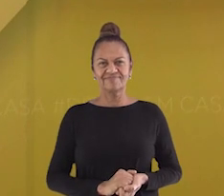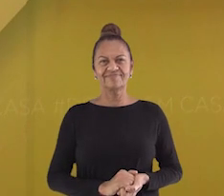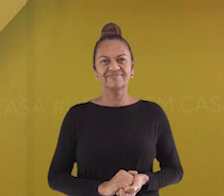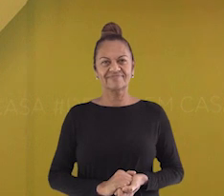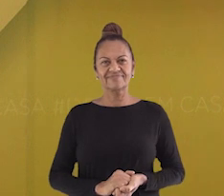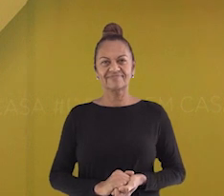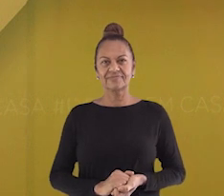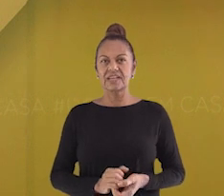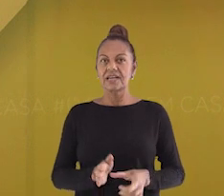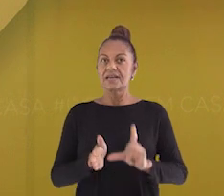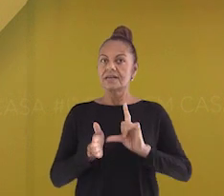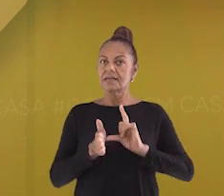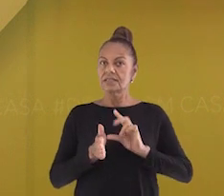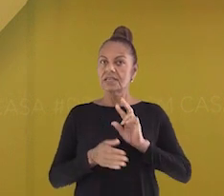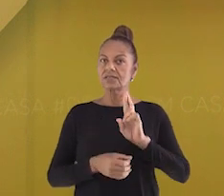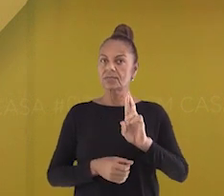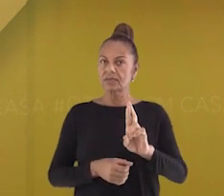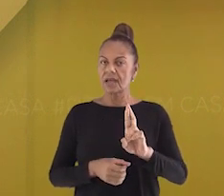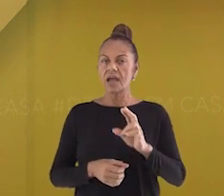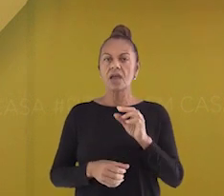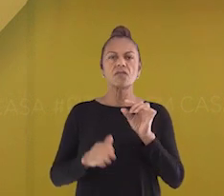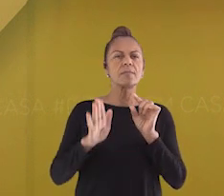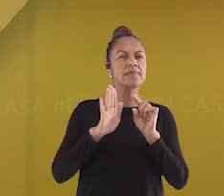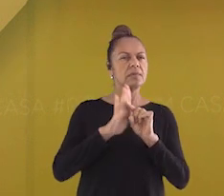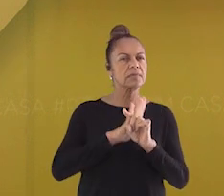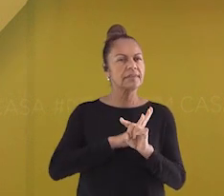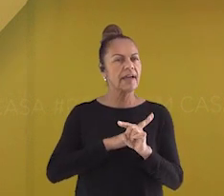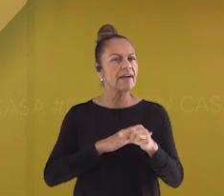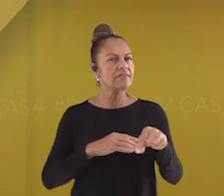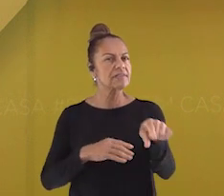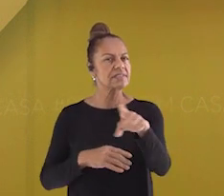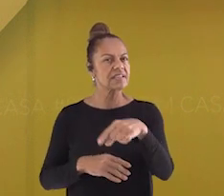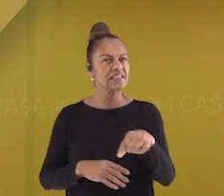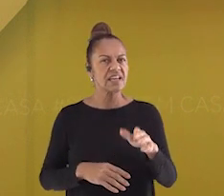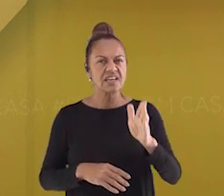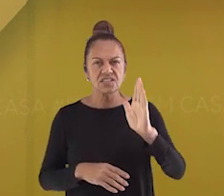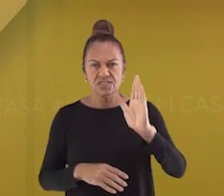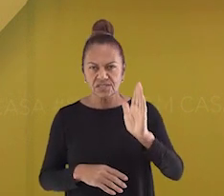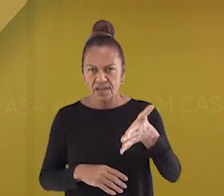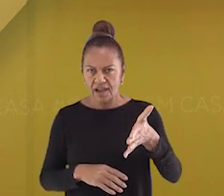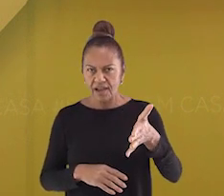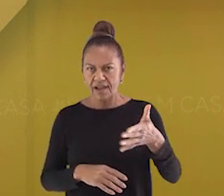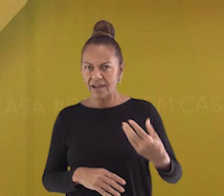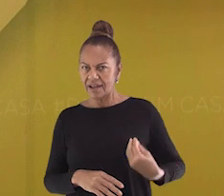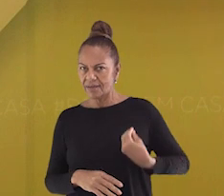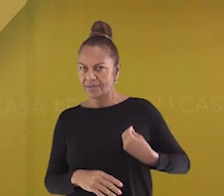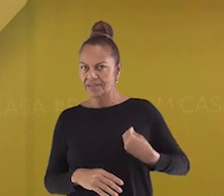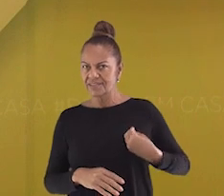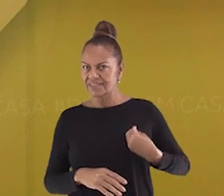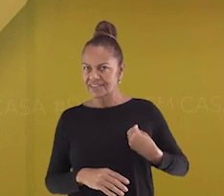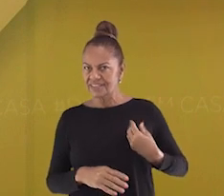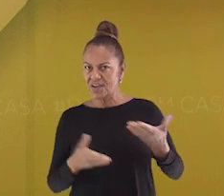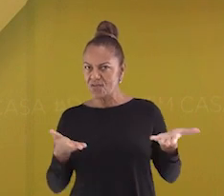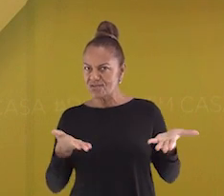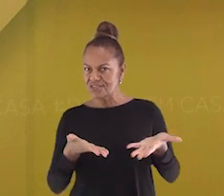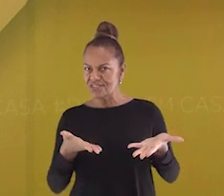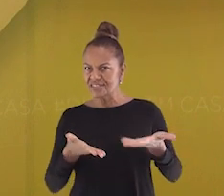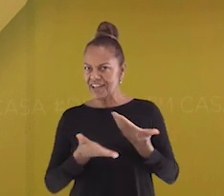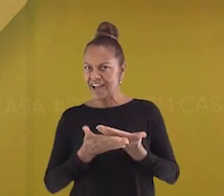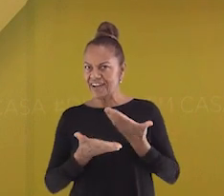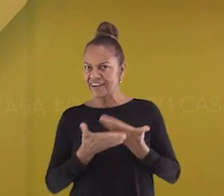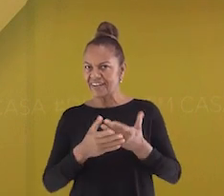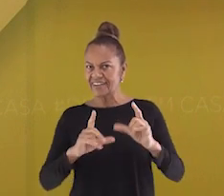Antes da correção, deixa eu te perguntar: você já registrou a sua presença na aula? Se não,